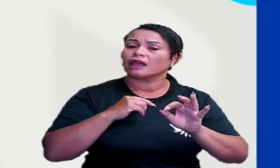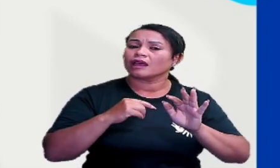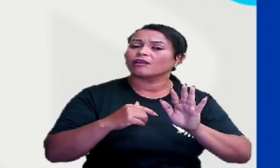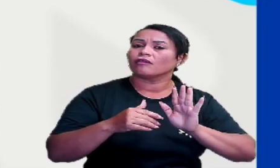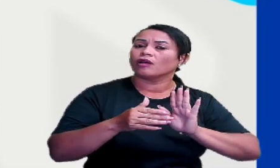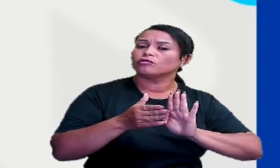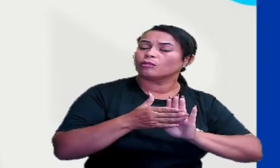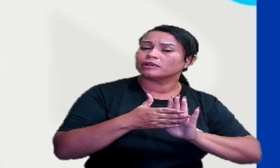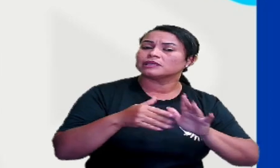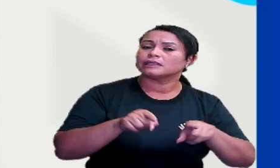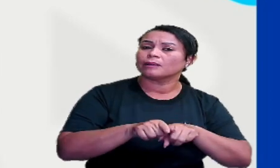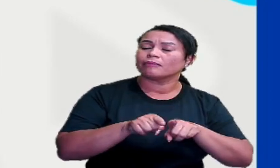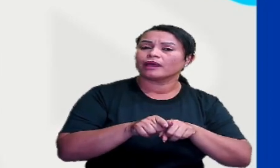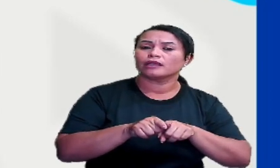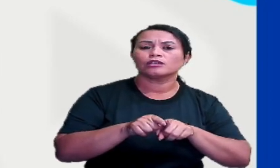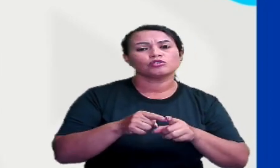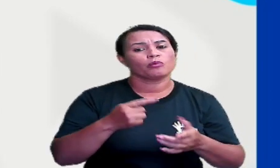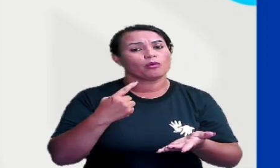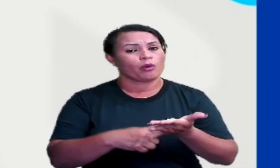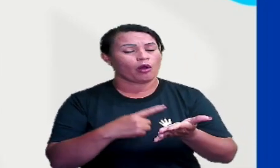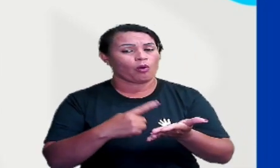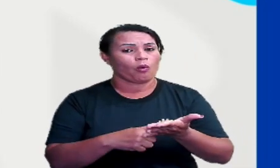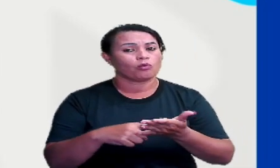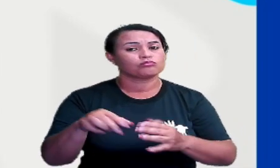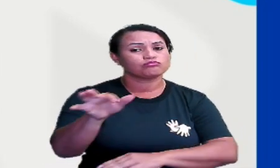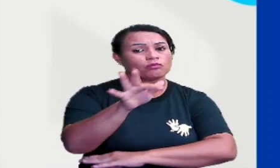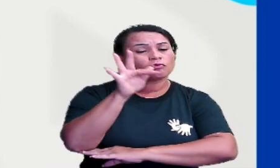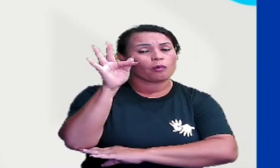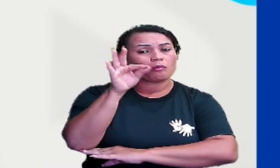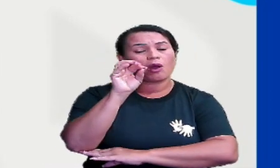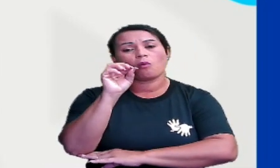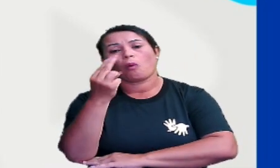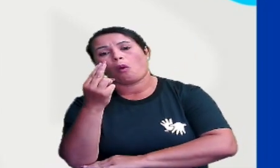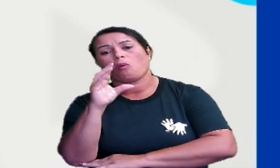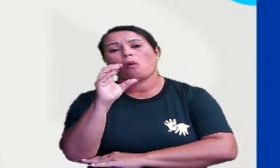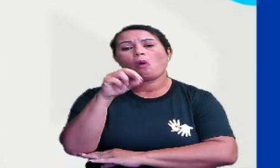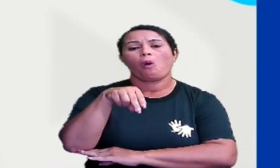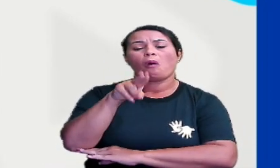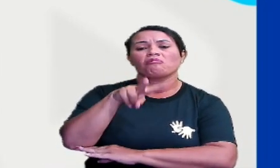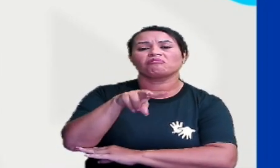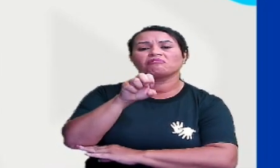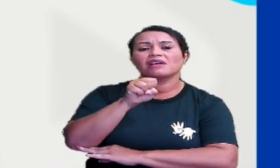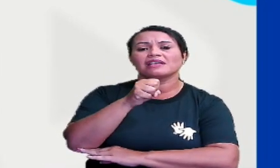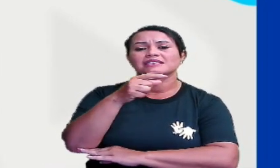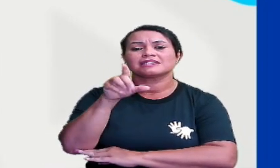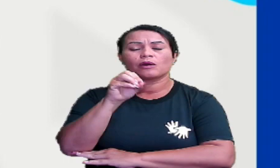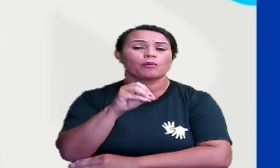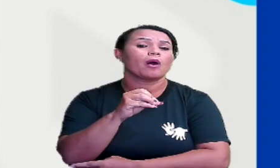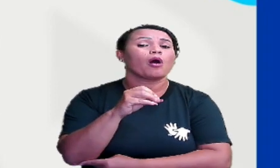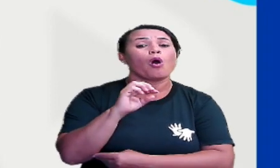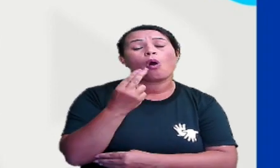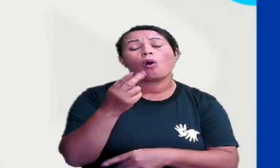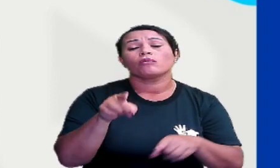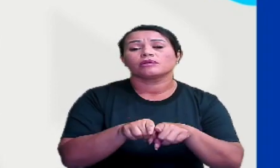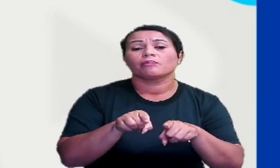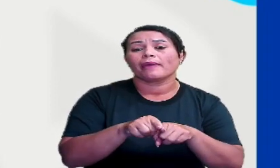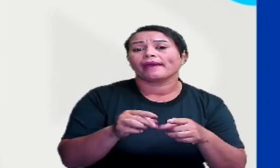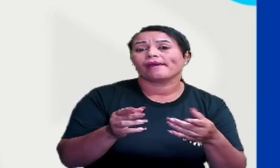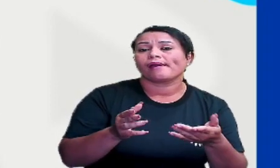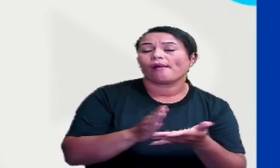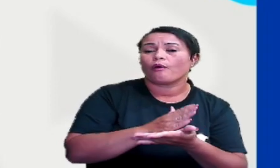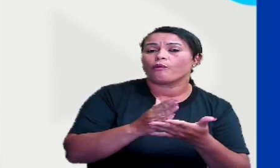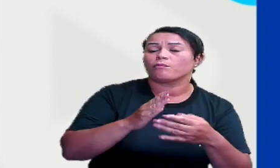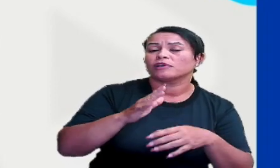acordo formal ou uma convenção. Já as fronteiras constituem algo dinâmico,